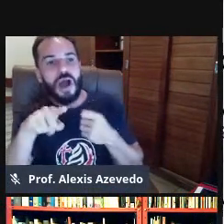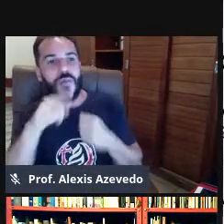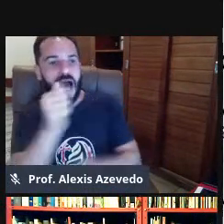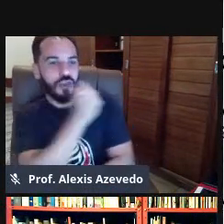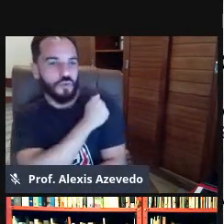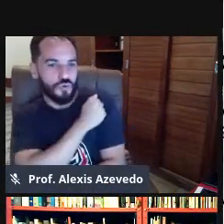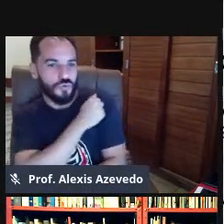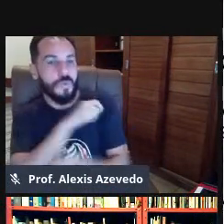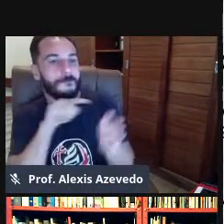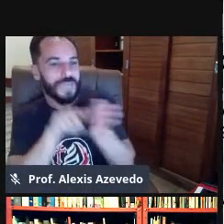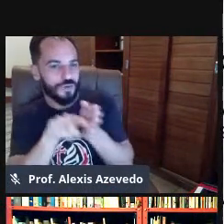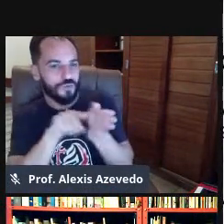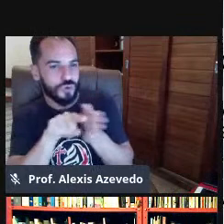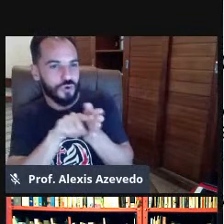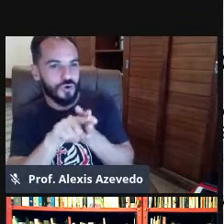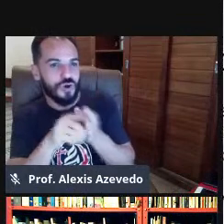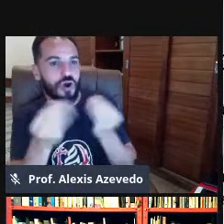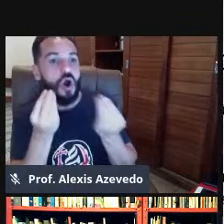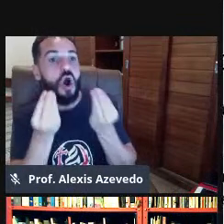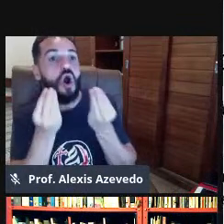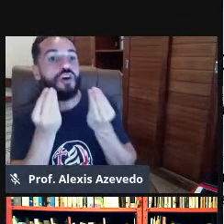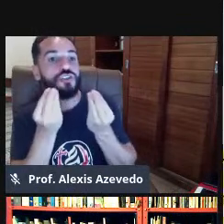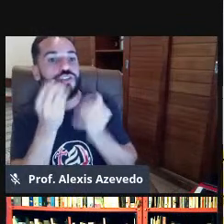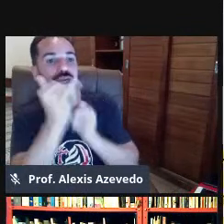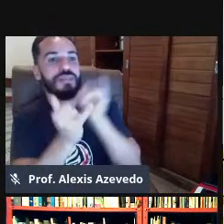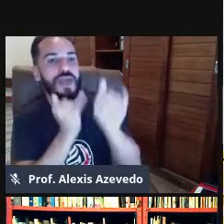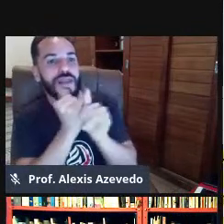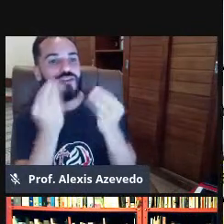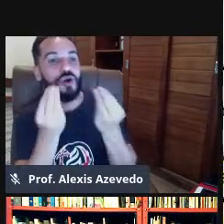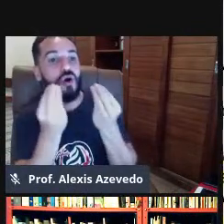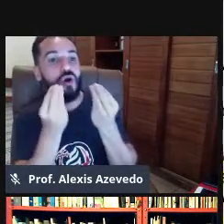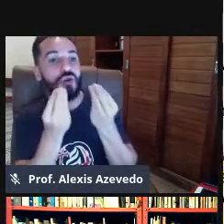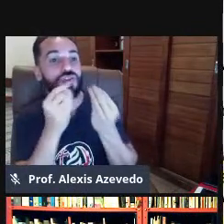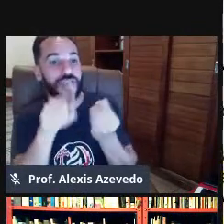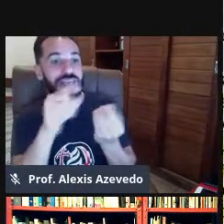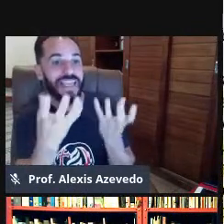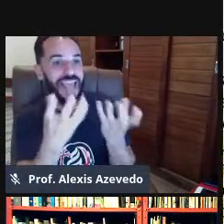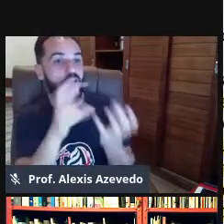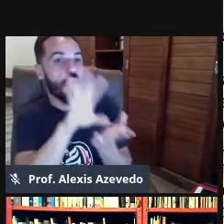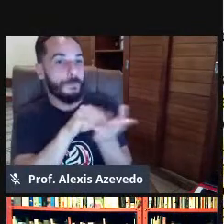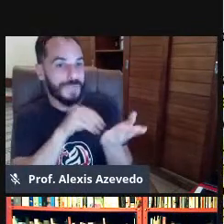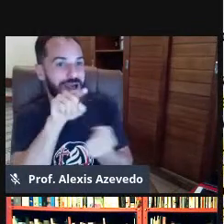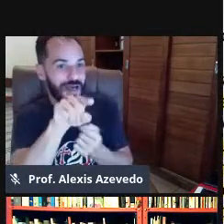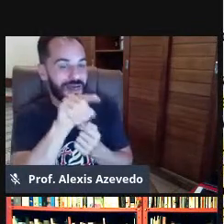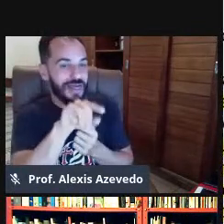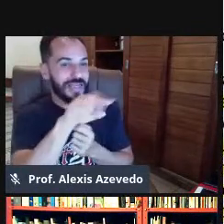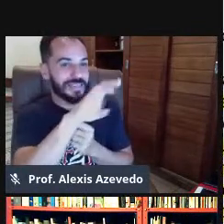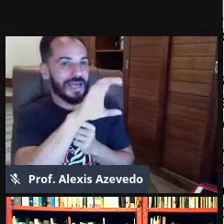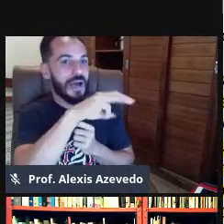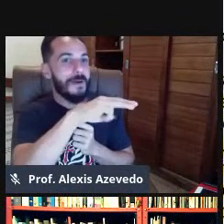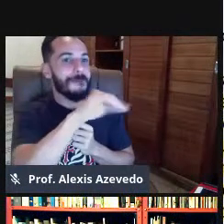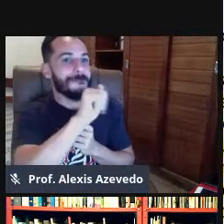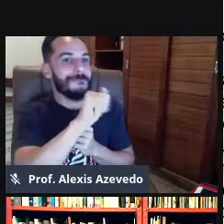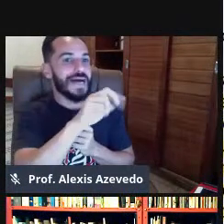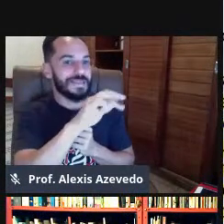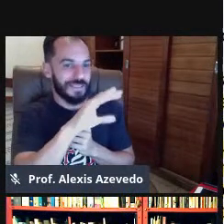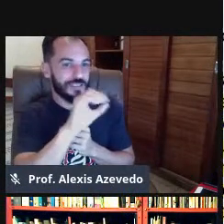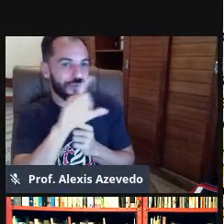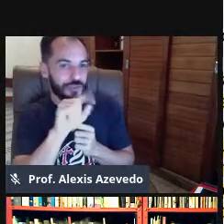Então, assim, eu vou só mostrar esses três momentos, né, para vocês. Então, esse é o